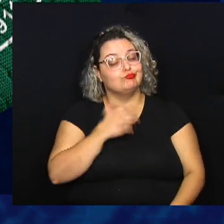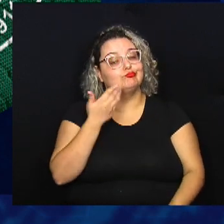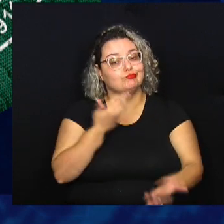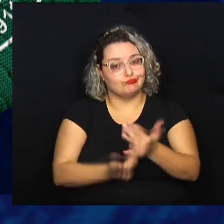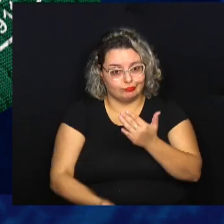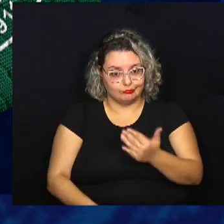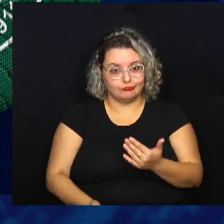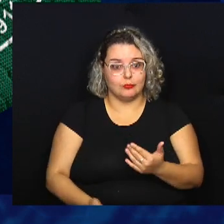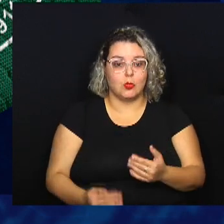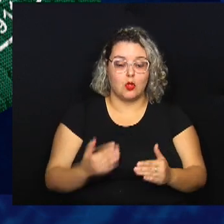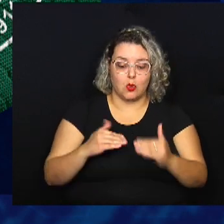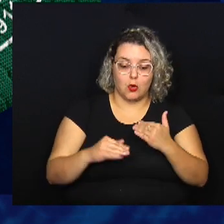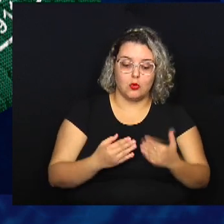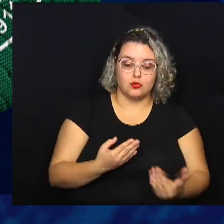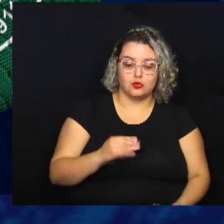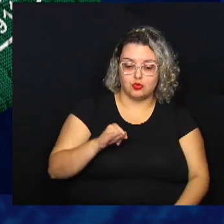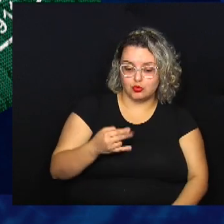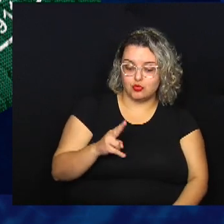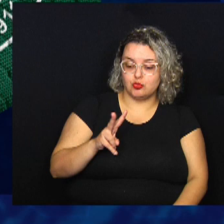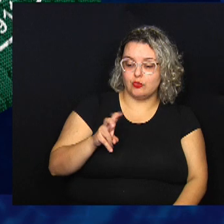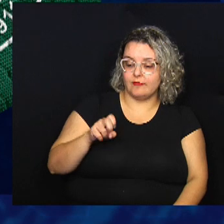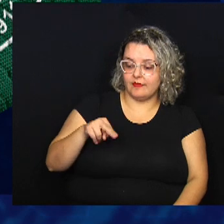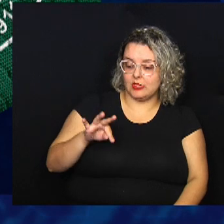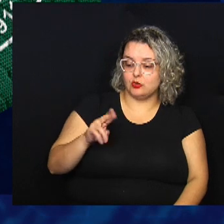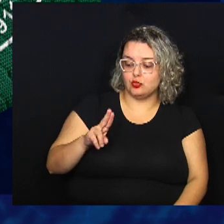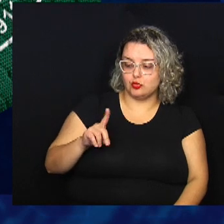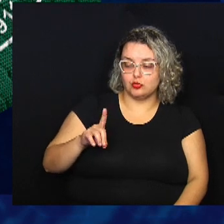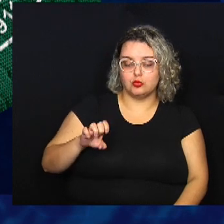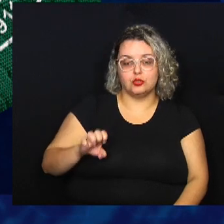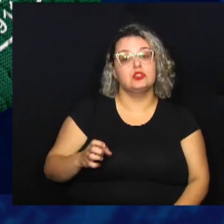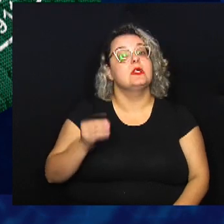por 1-0, tenta a reabilitação